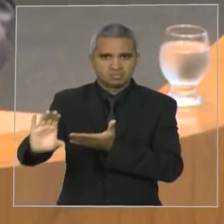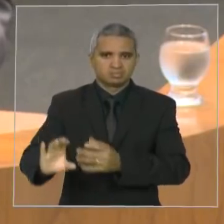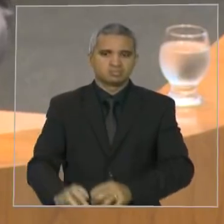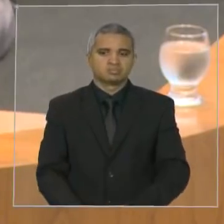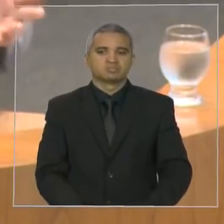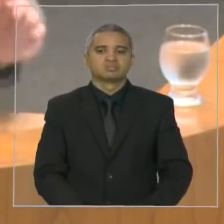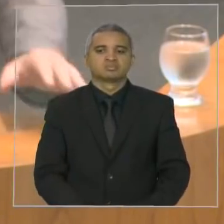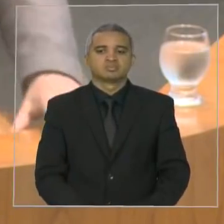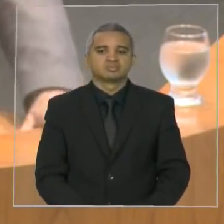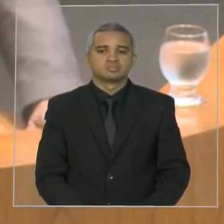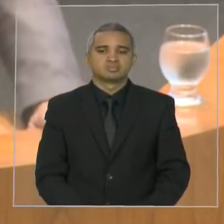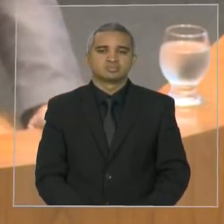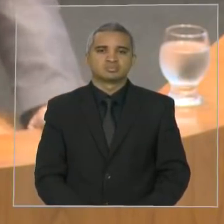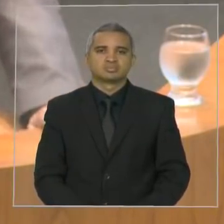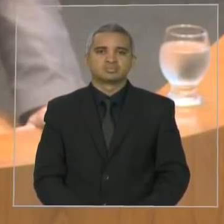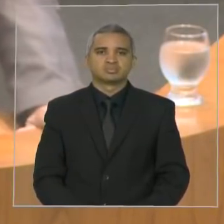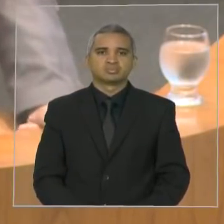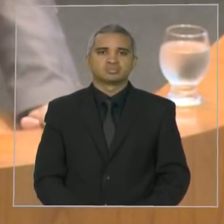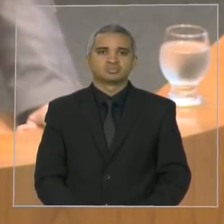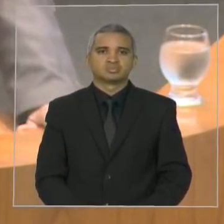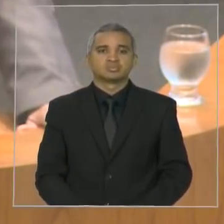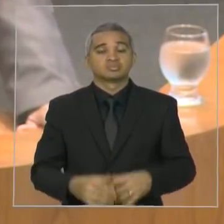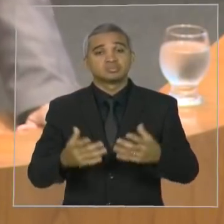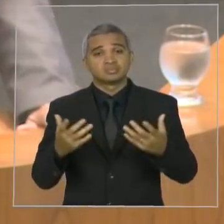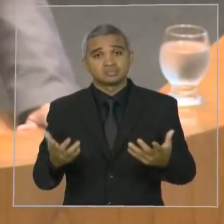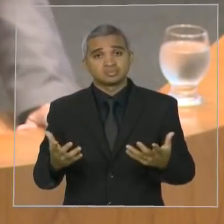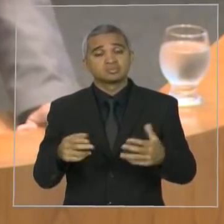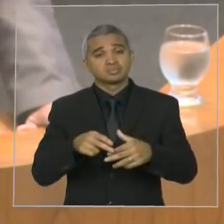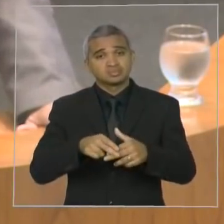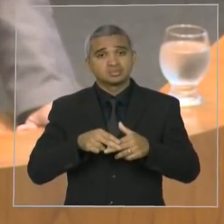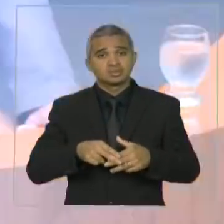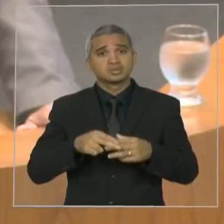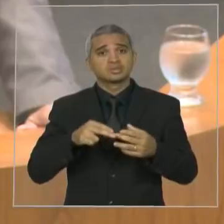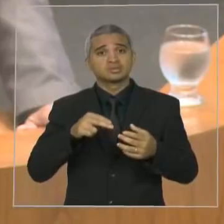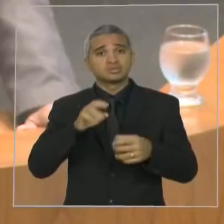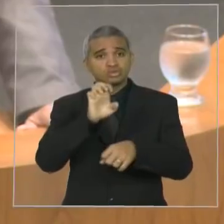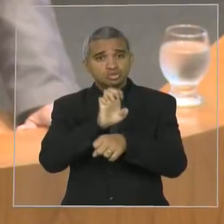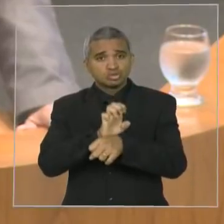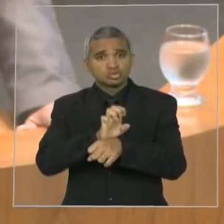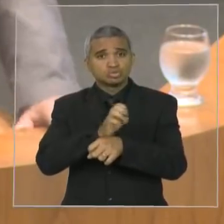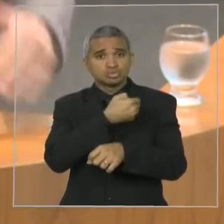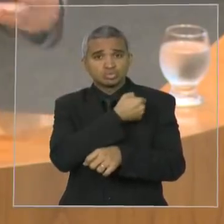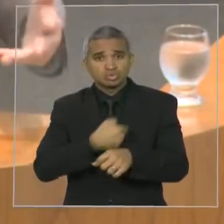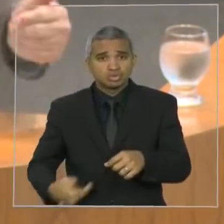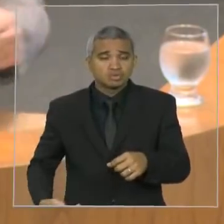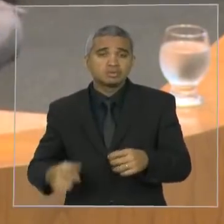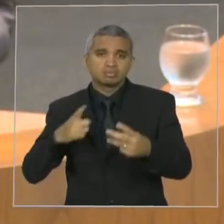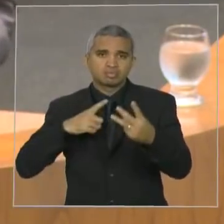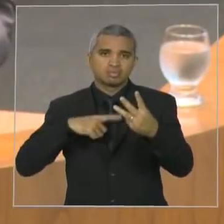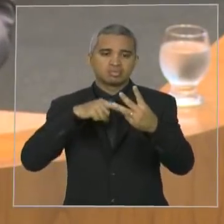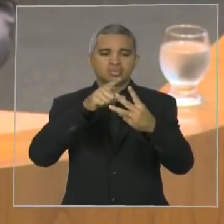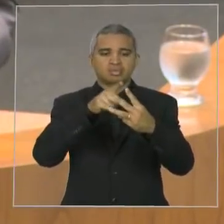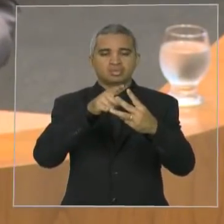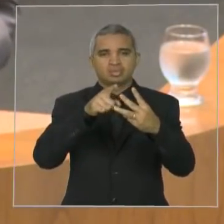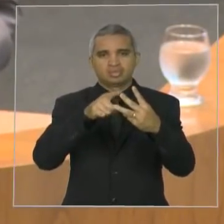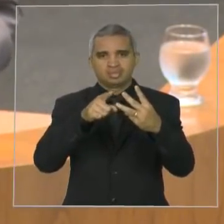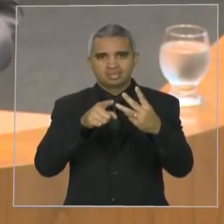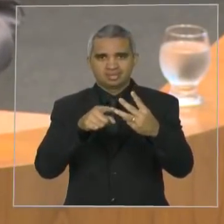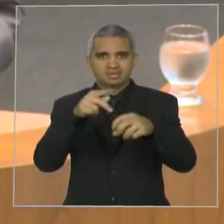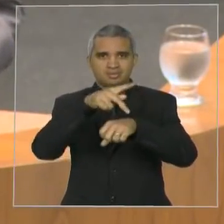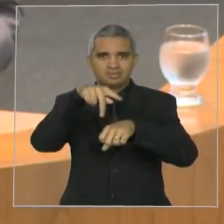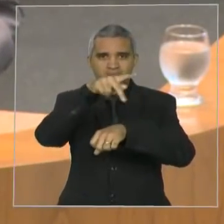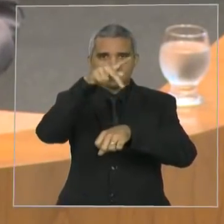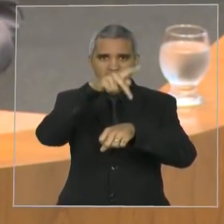Vale ressaltar que a criação desse novo ministério, com absoluta certeza,